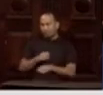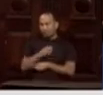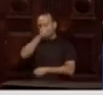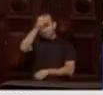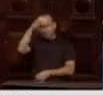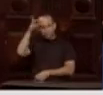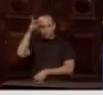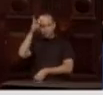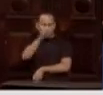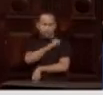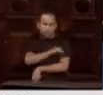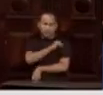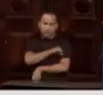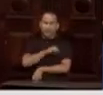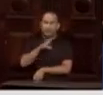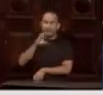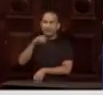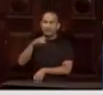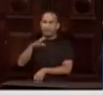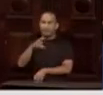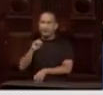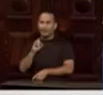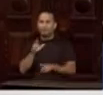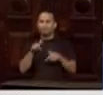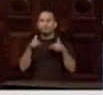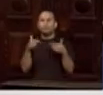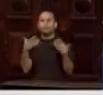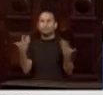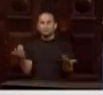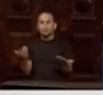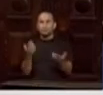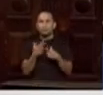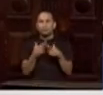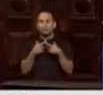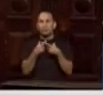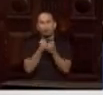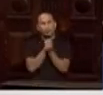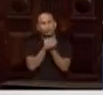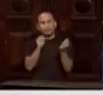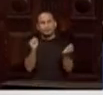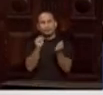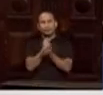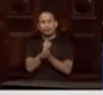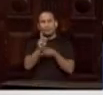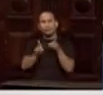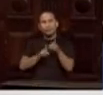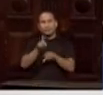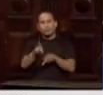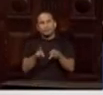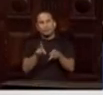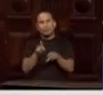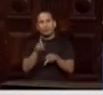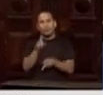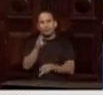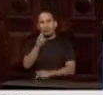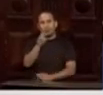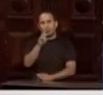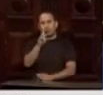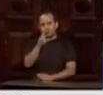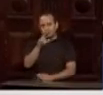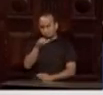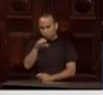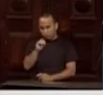do prefeito Crivella, das empresas de onde que seja. Porque é impossível a população da Zona Oeste se